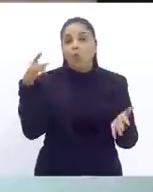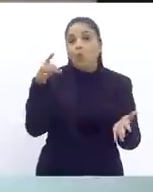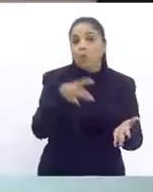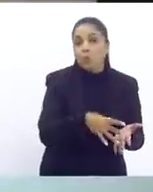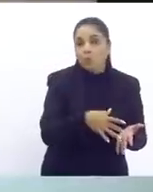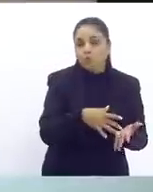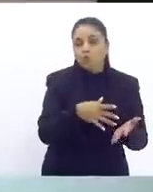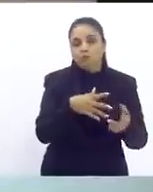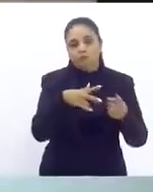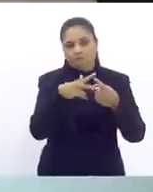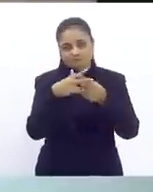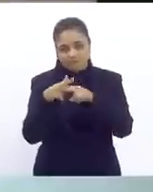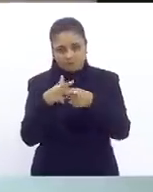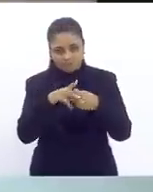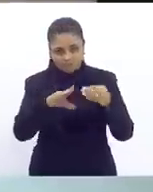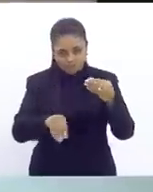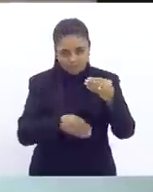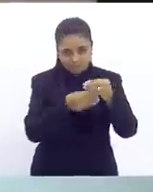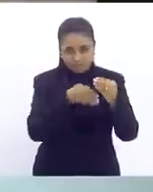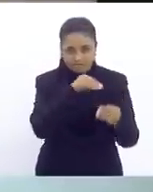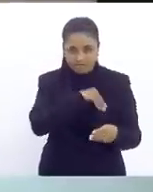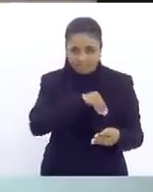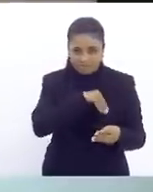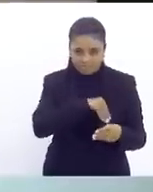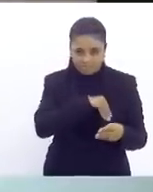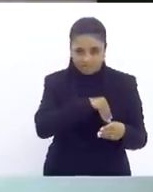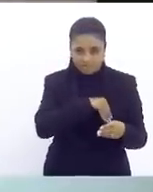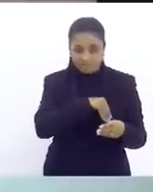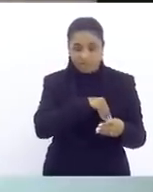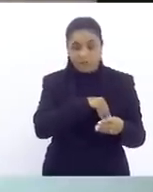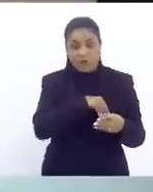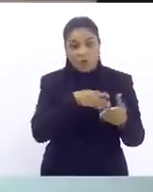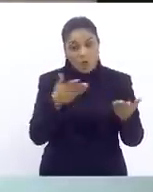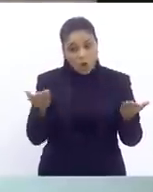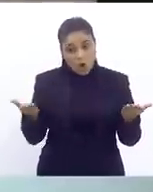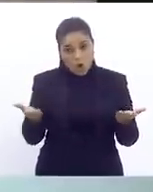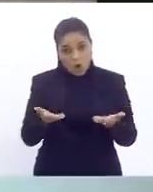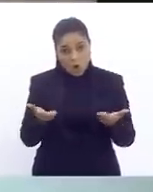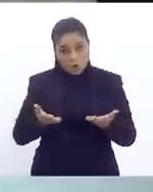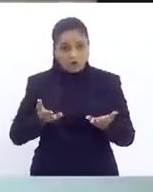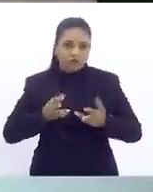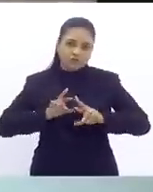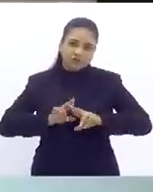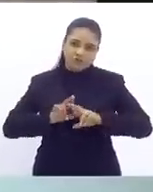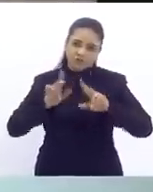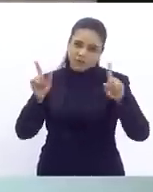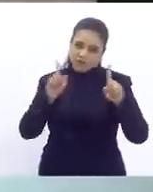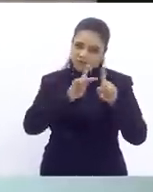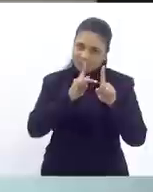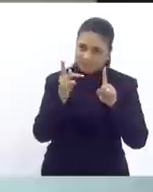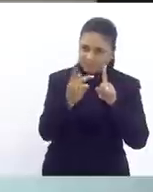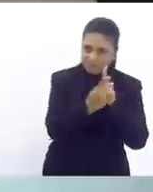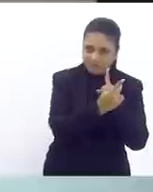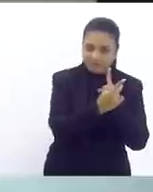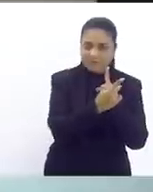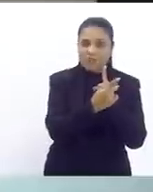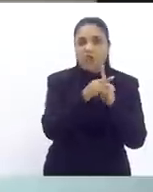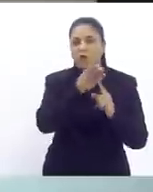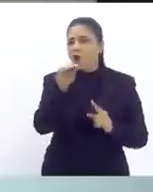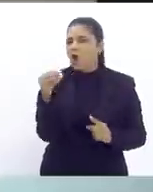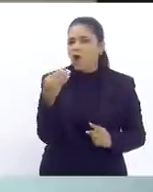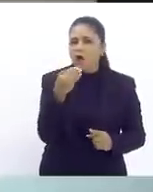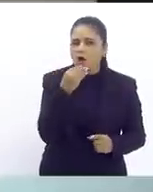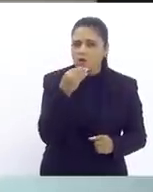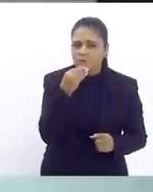lata escala e nem nessa época foi tratado como está sendo tratado hoje pelo rio previdência então o é óbvio que